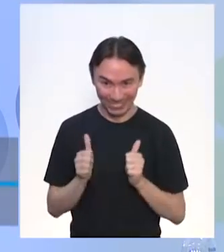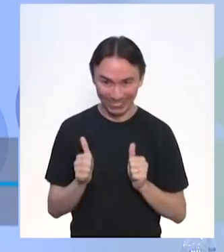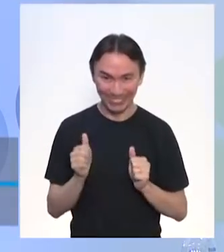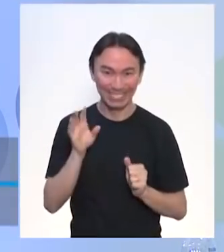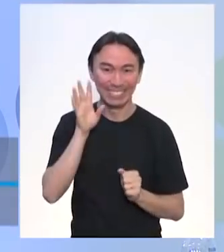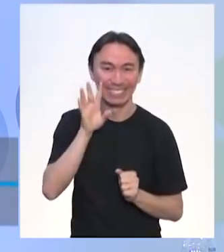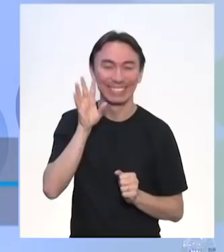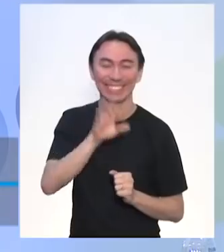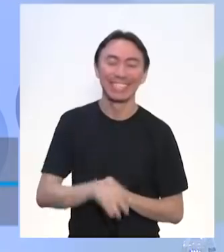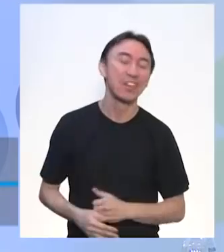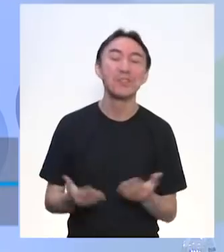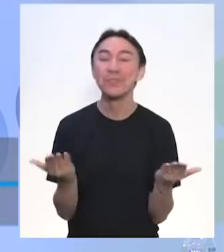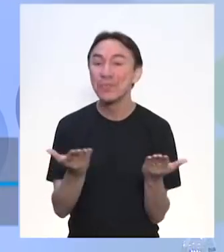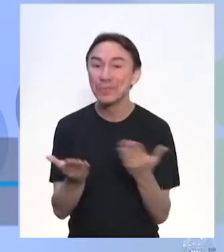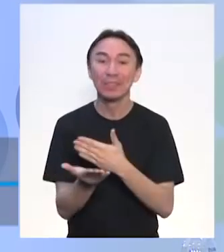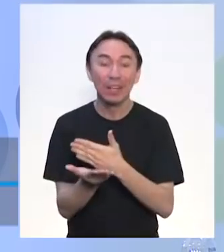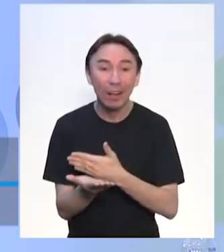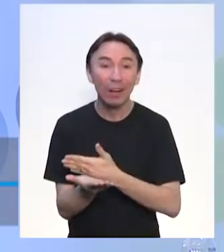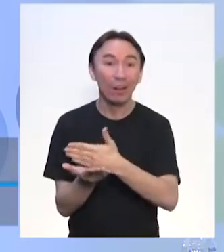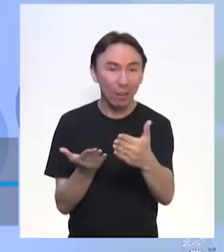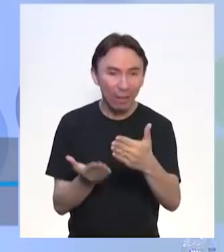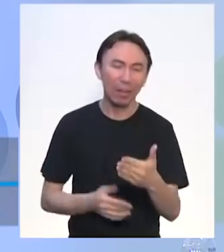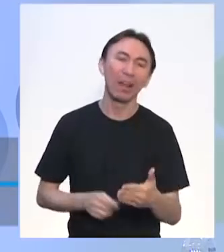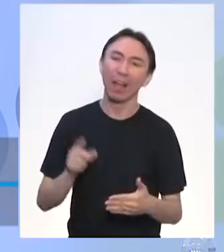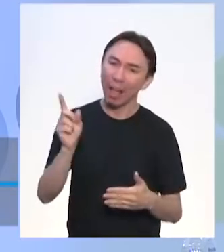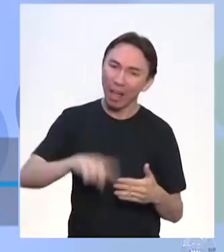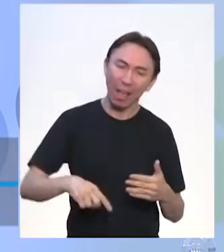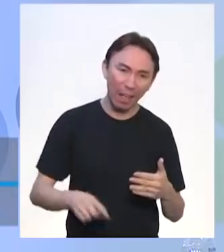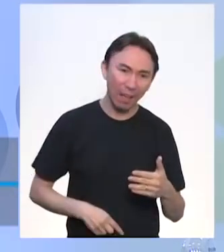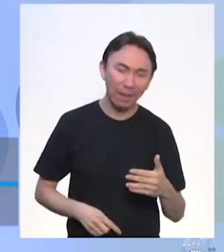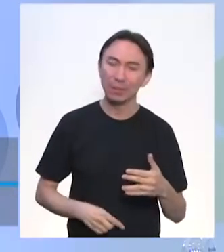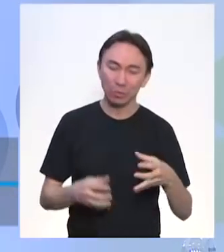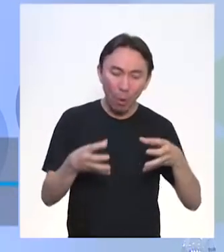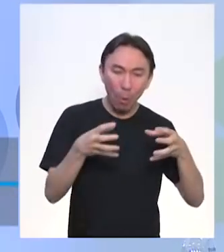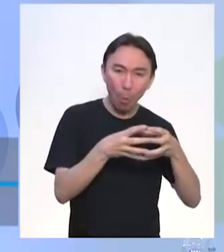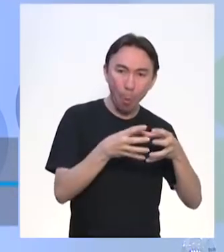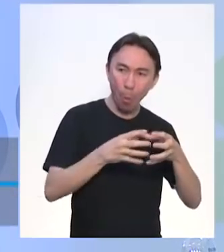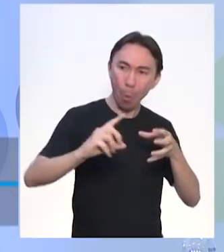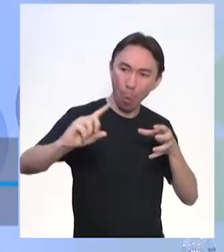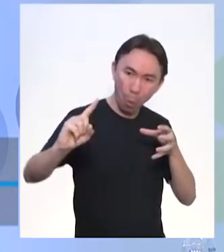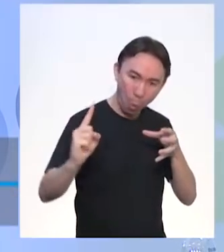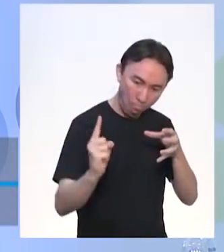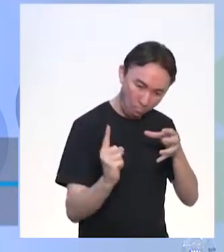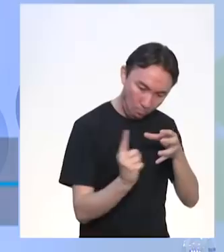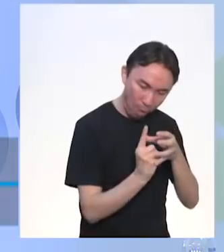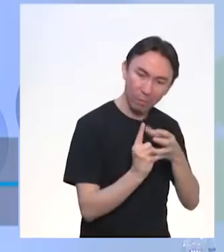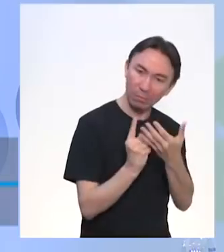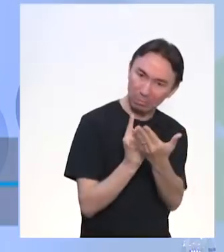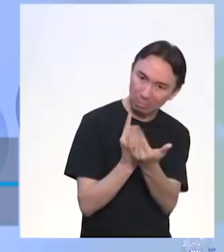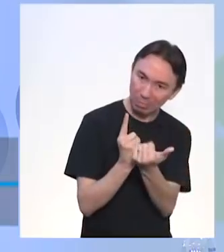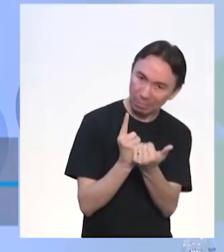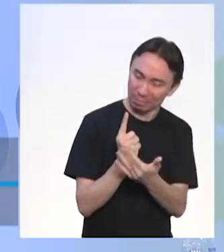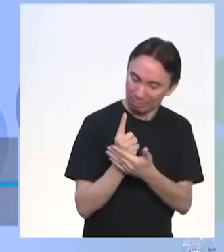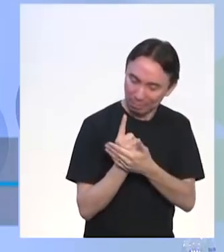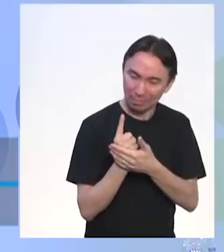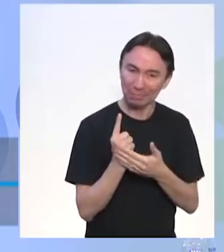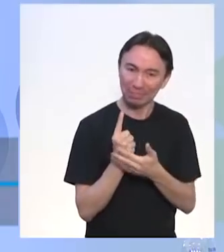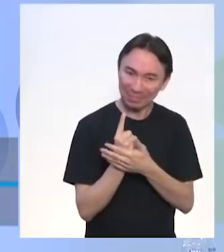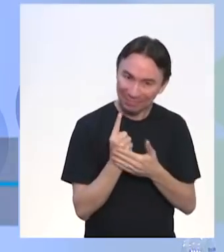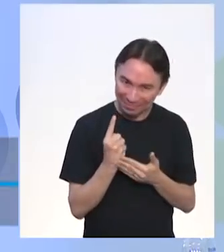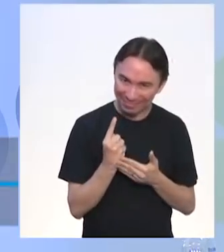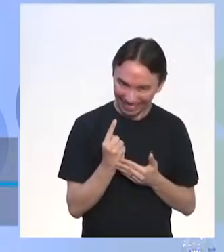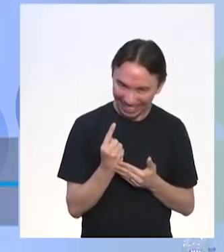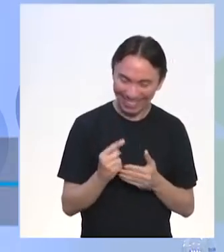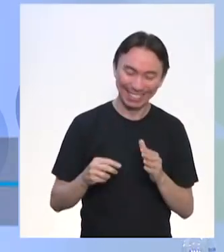nossa aula hoje, pessoal, é uma aula de acolhimento, dentro do projeto de vida, e eu já quero, então,